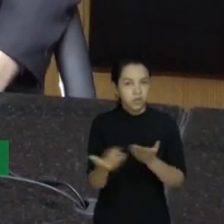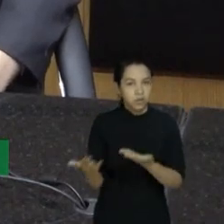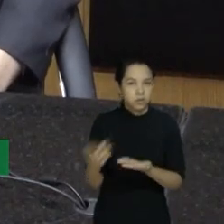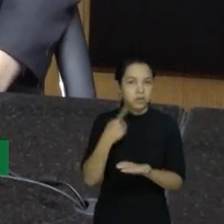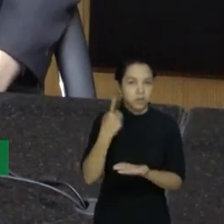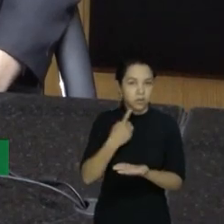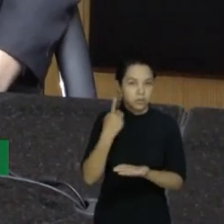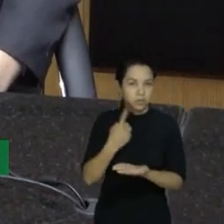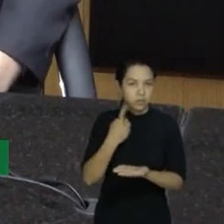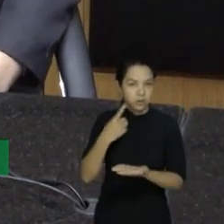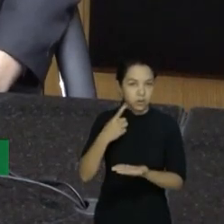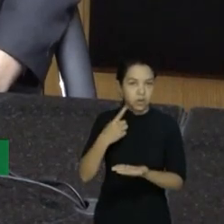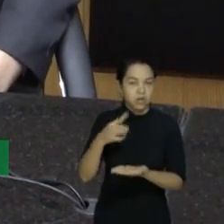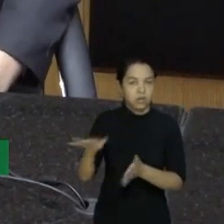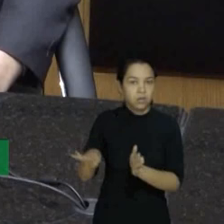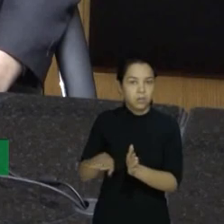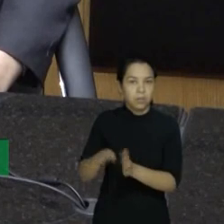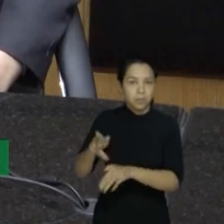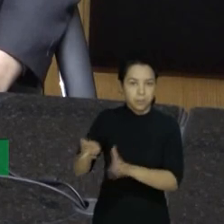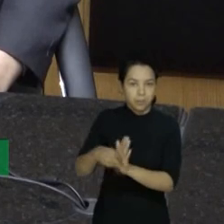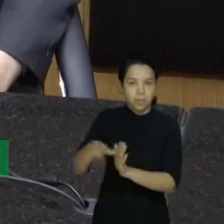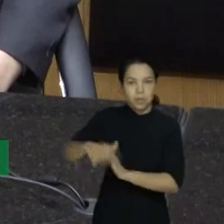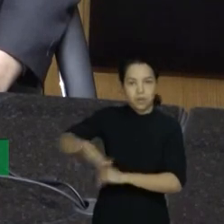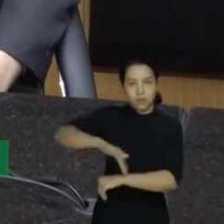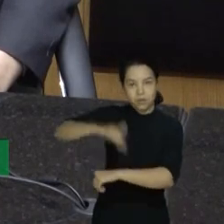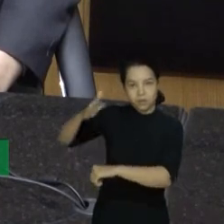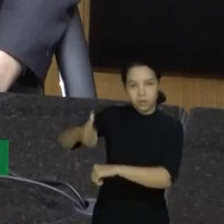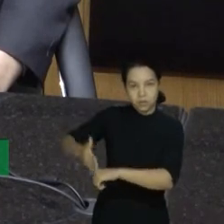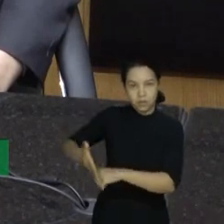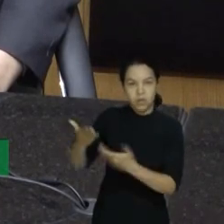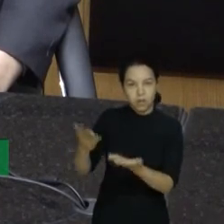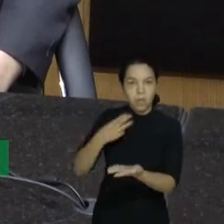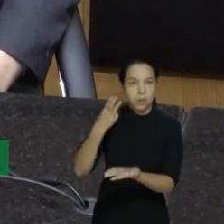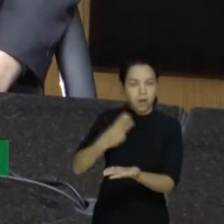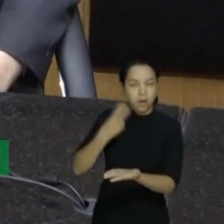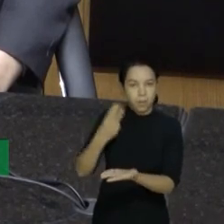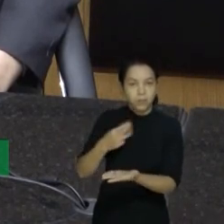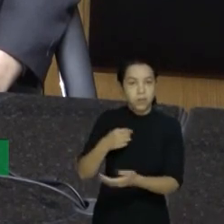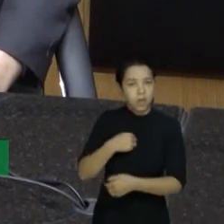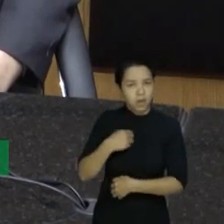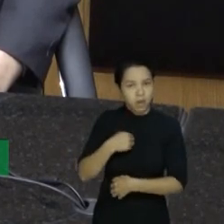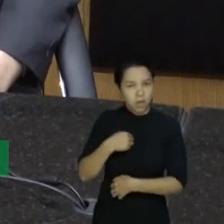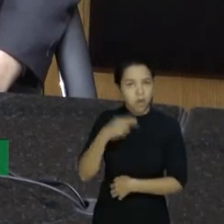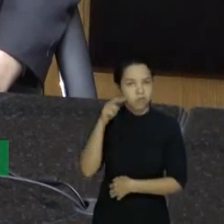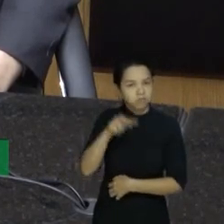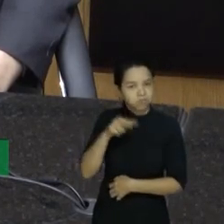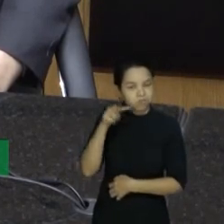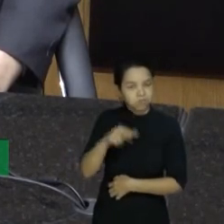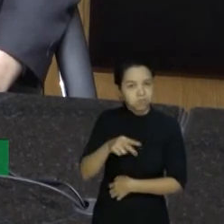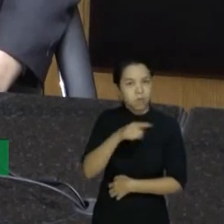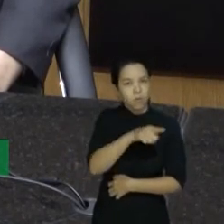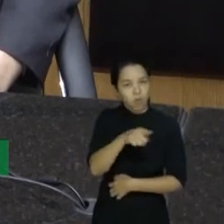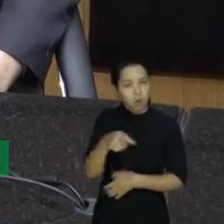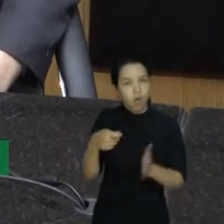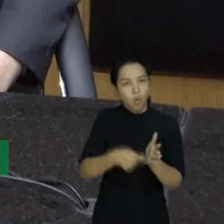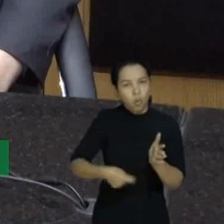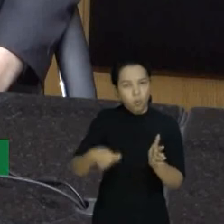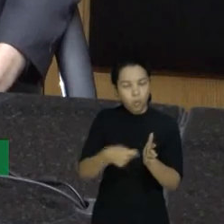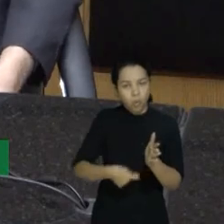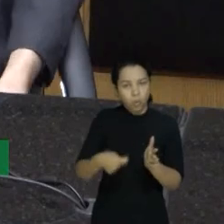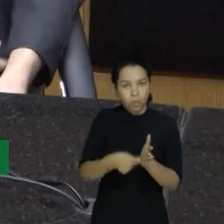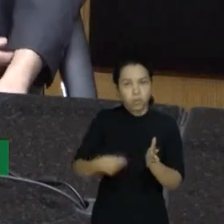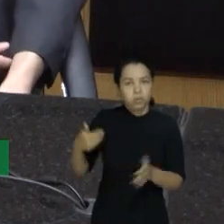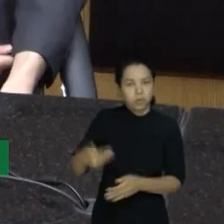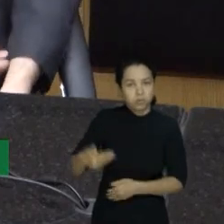deputado Serrano, Márcio Machado. Eu venho acompanhando a luta de vocês, não só